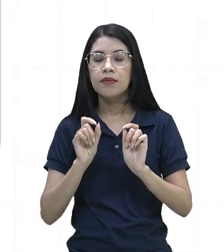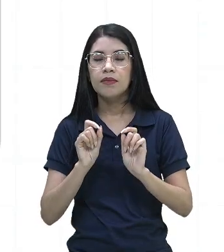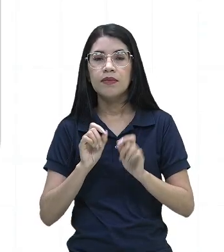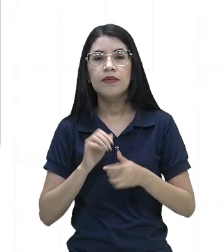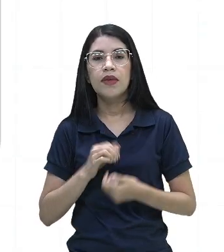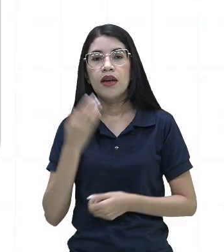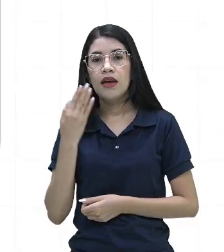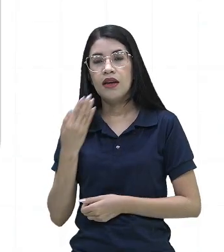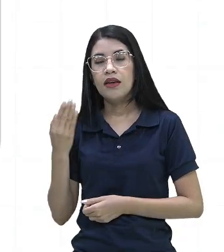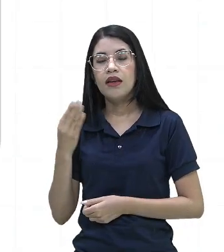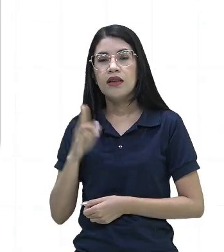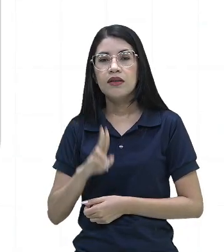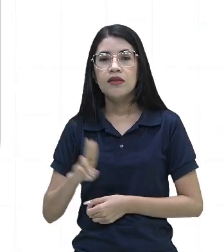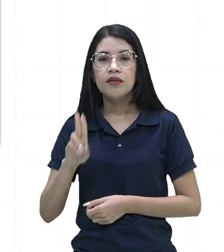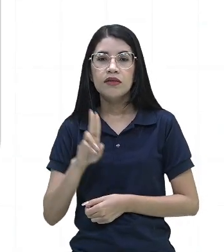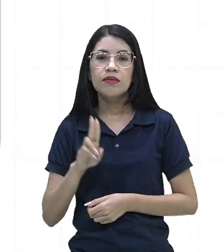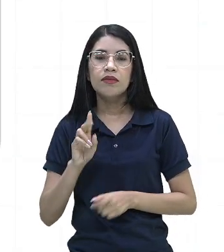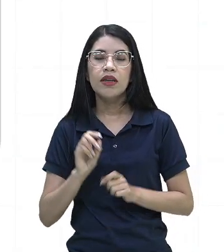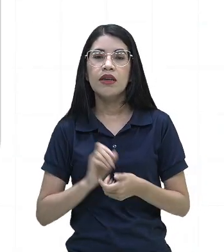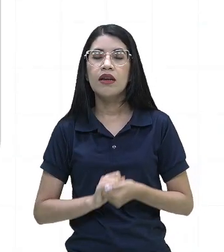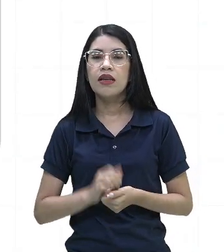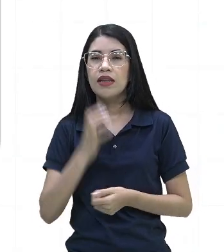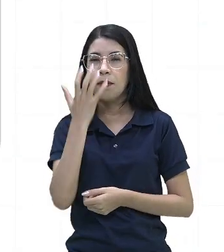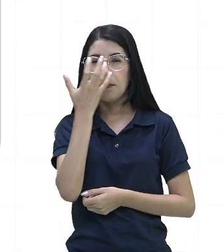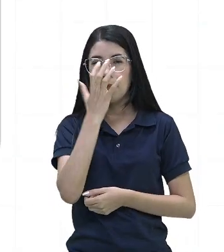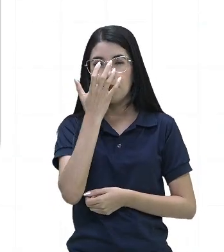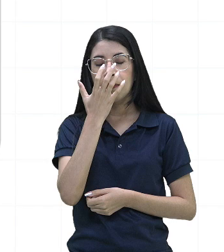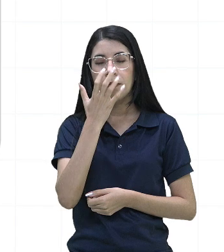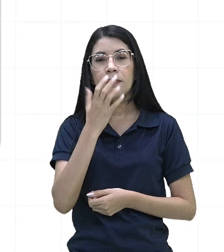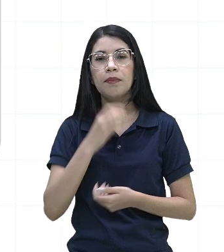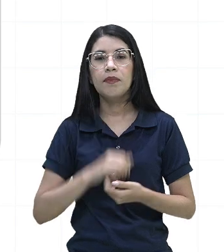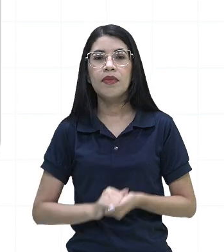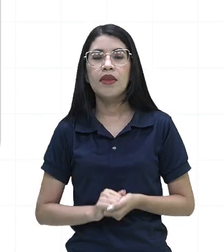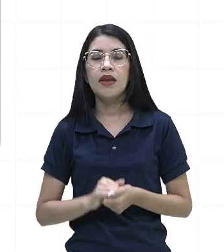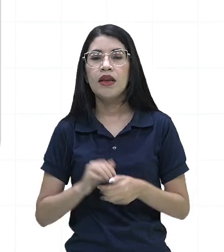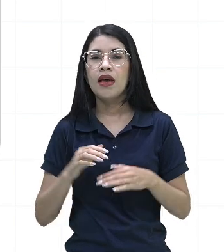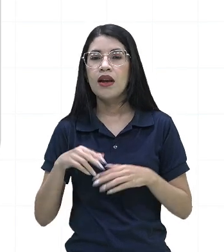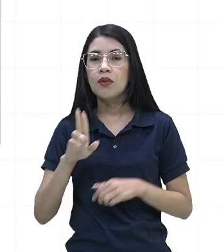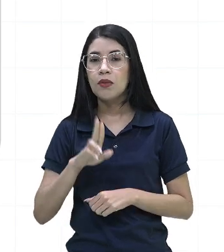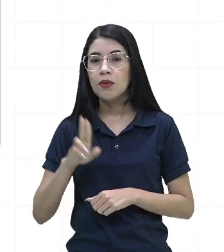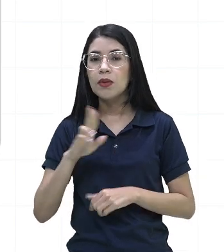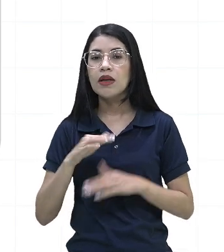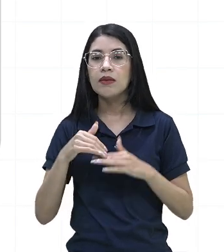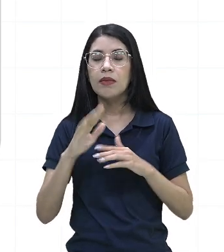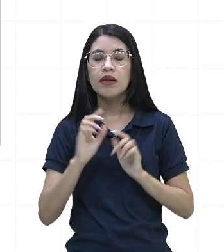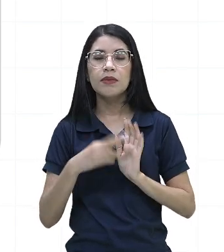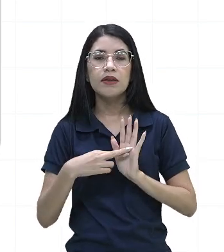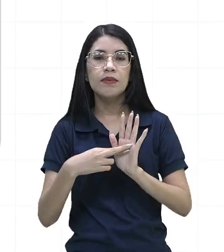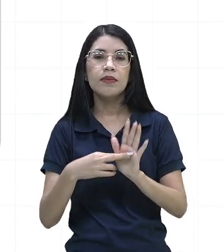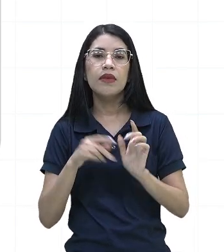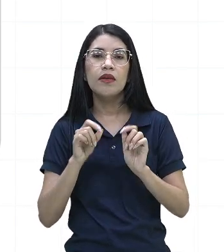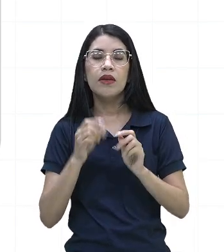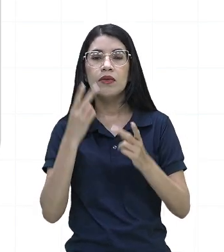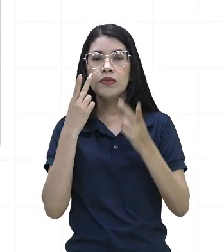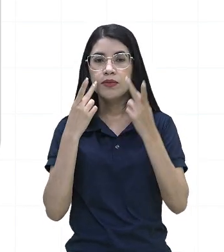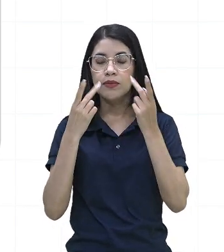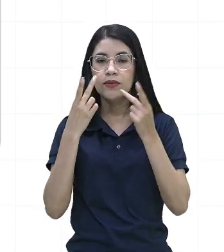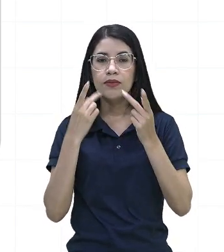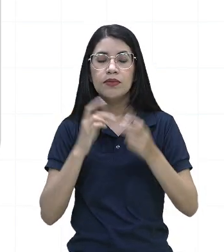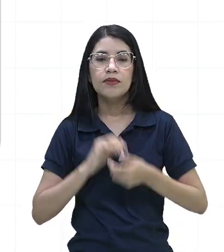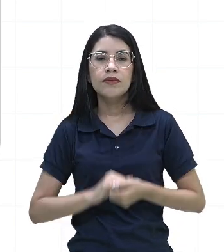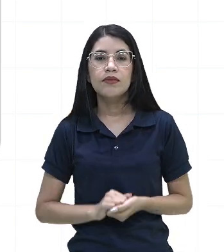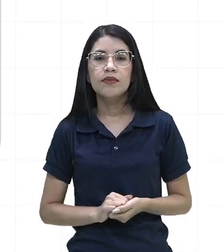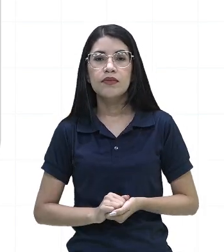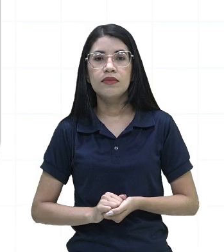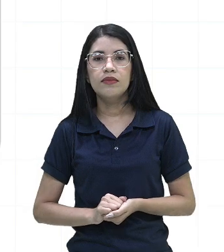estão vendo que eles usam essas máscaras, tanto é que essa máscara é muito utilizada para representar o teatro, certo?